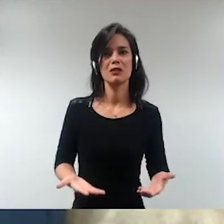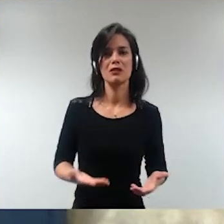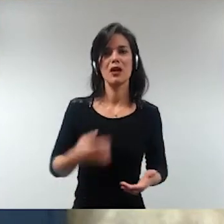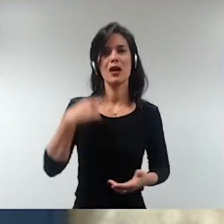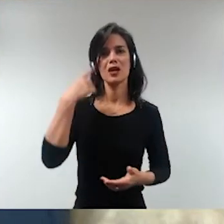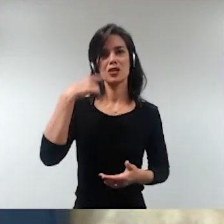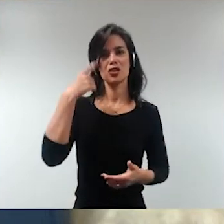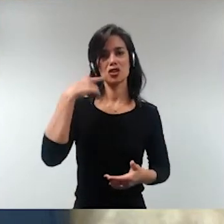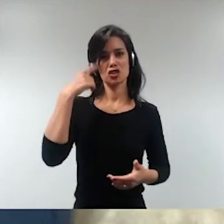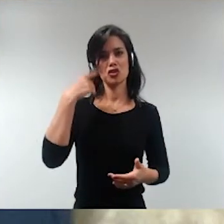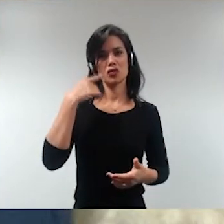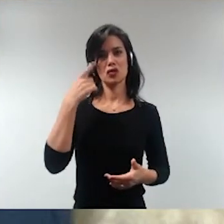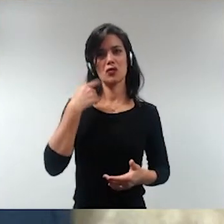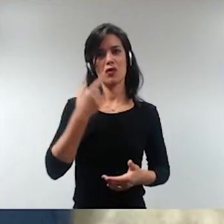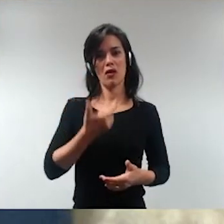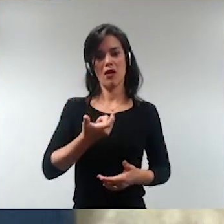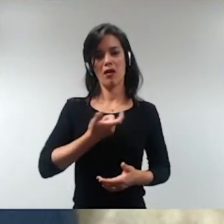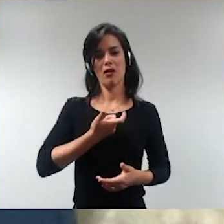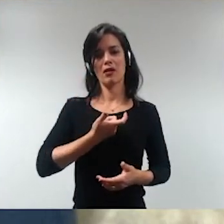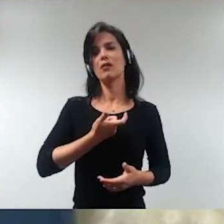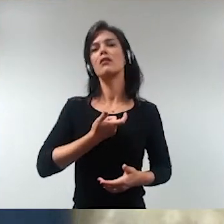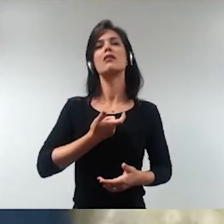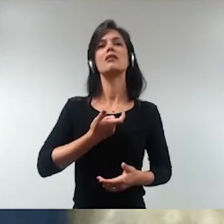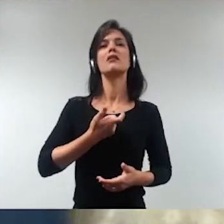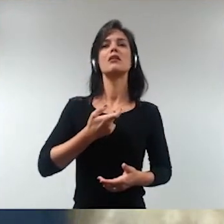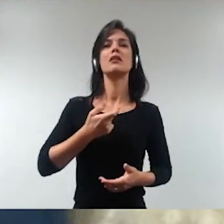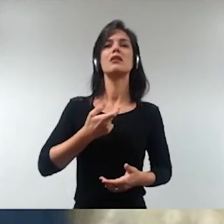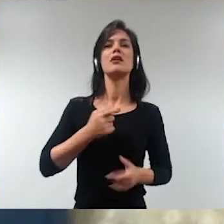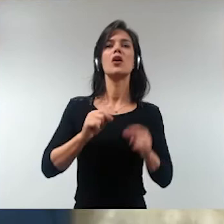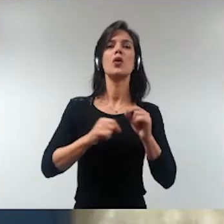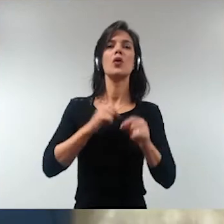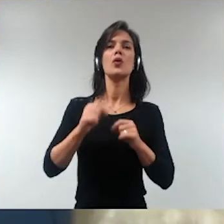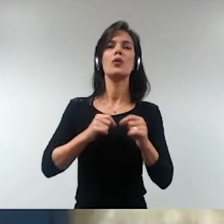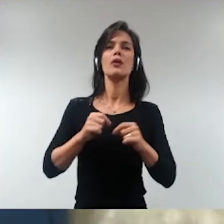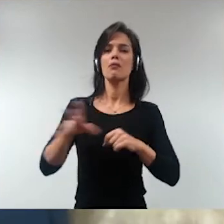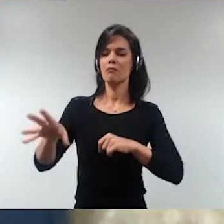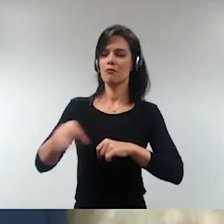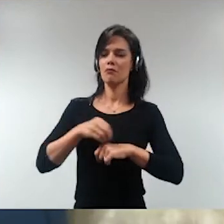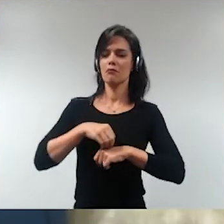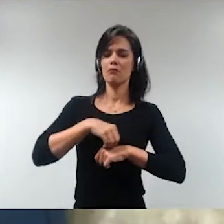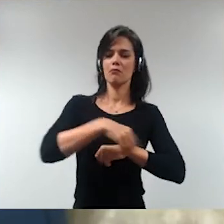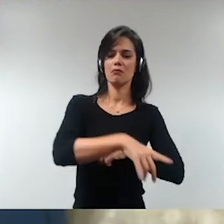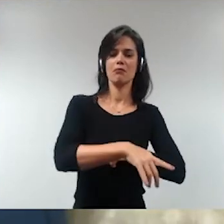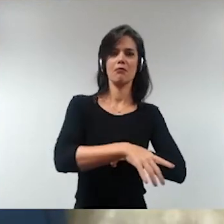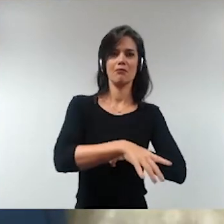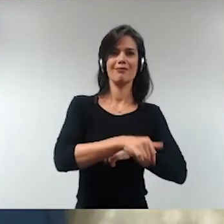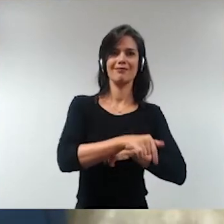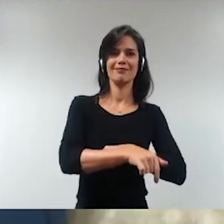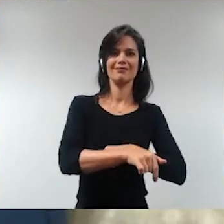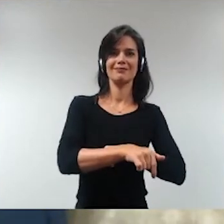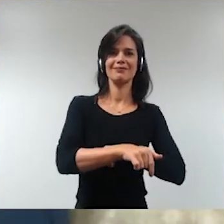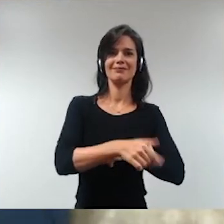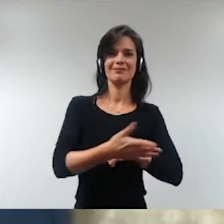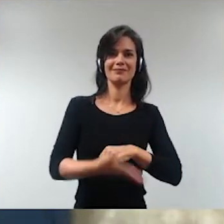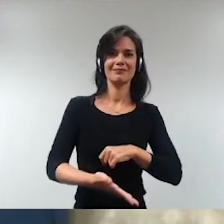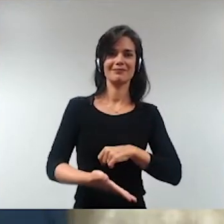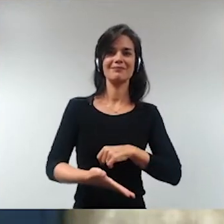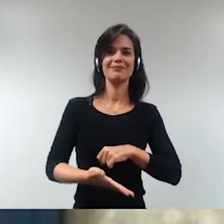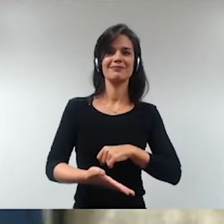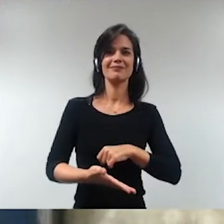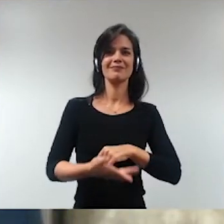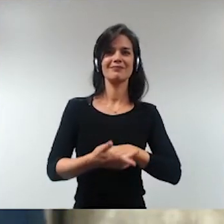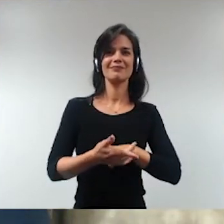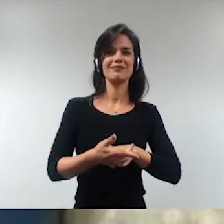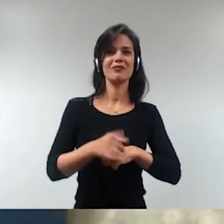da palavra diz, nós somos aqueles que dão voz àqueles que não têm voz, que é o cidadão. Além da